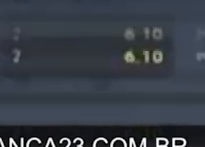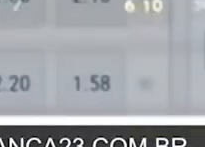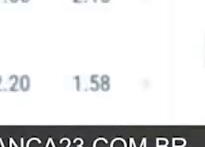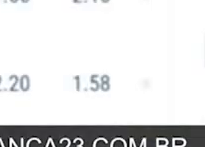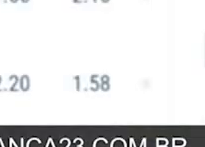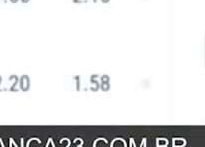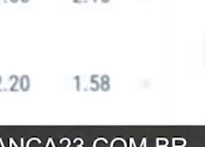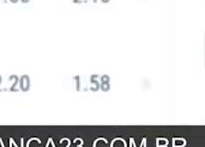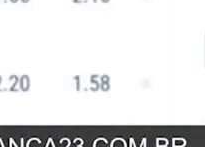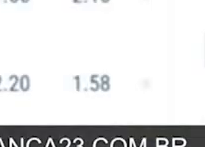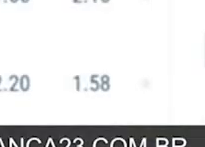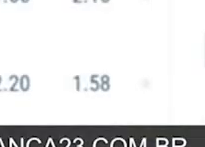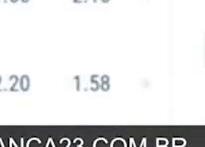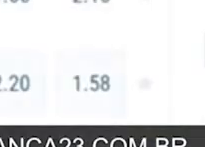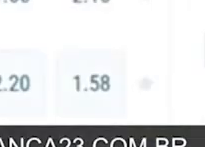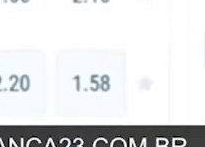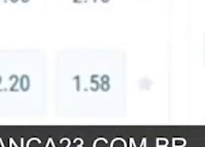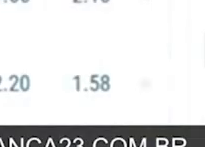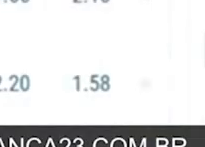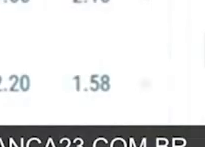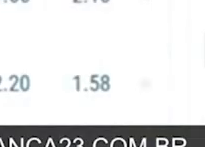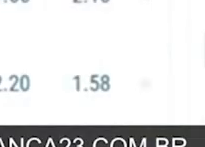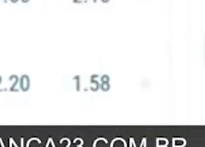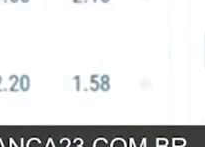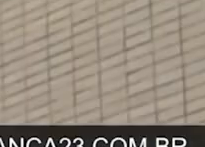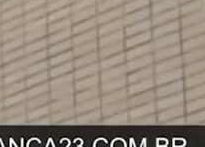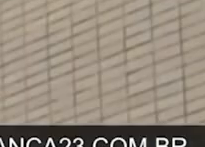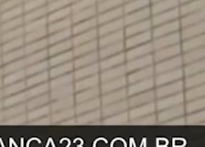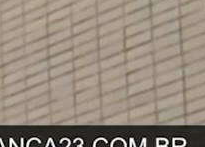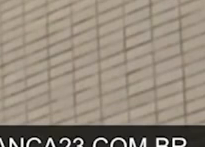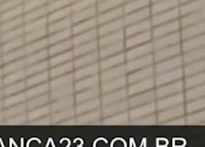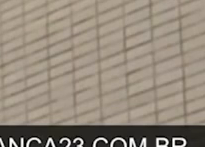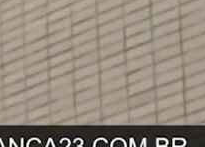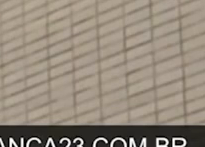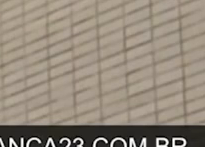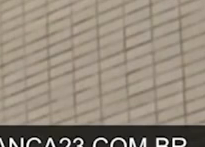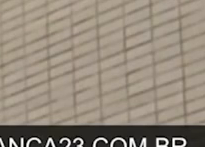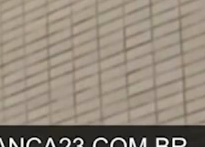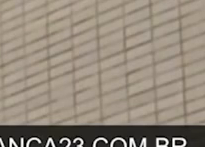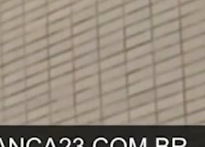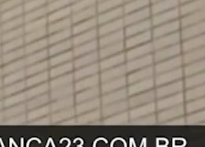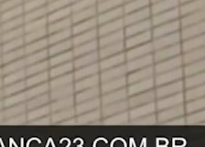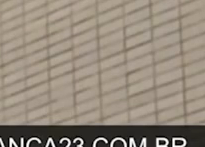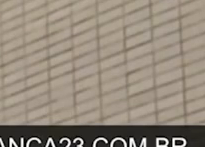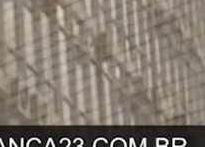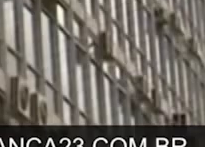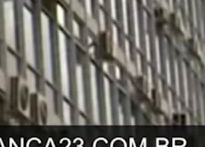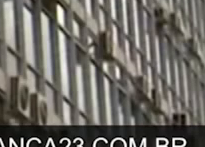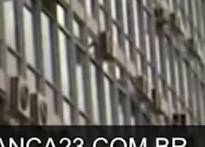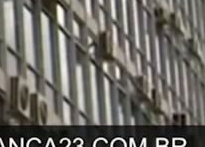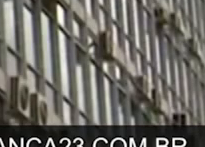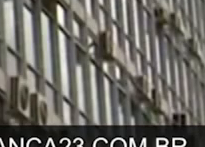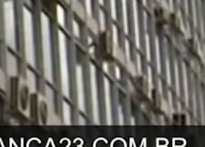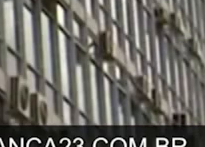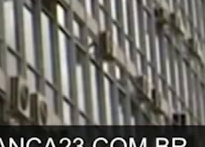regulamentação também vem tributação. Mas acredita-se que com essas regras e o funcionamento desses sistemas,